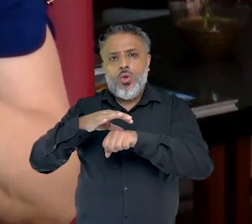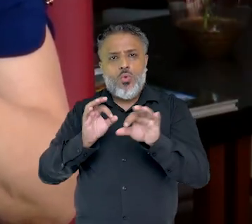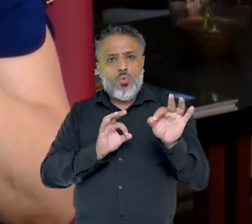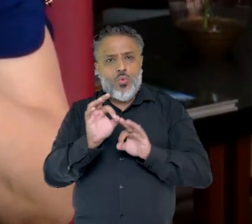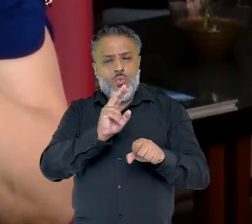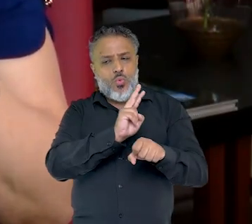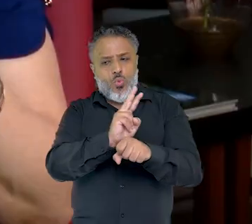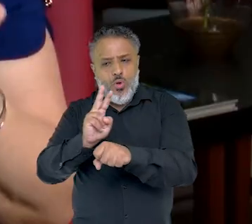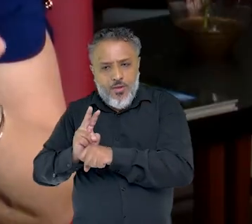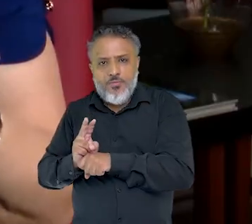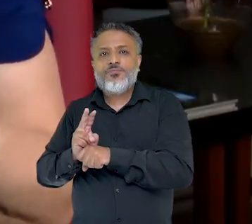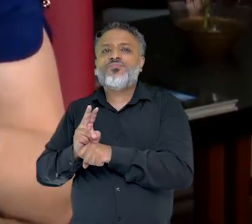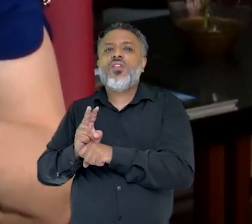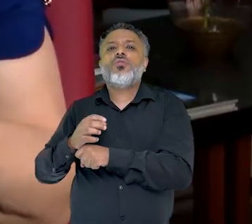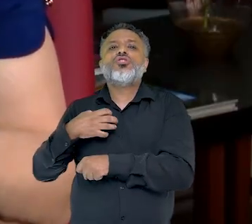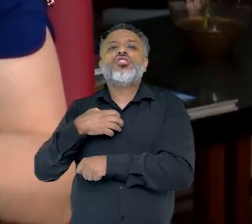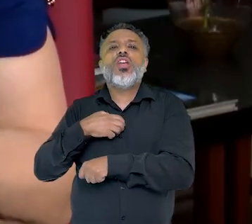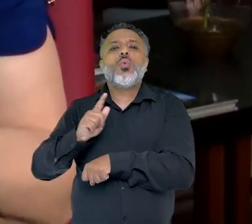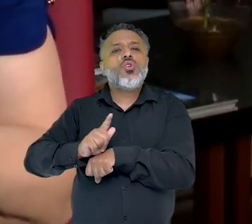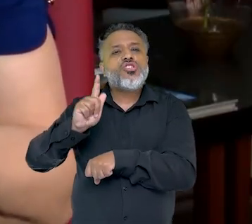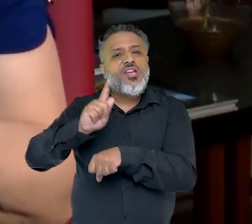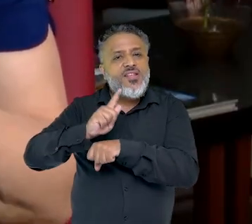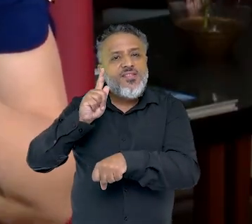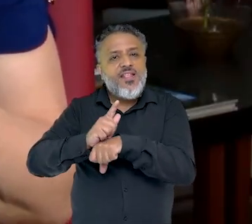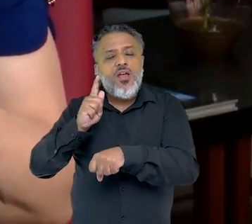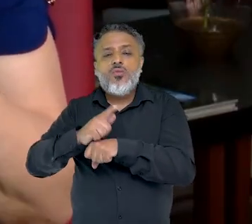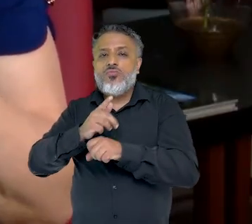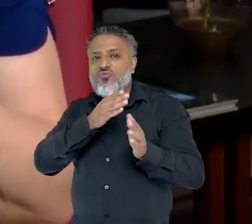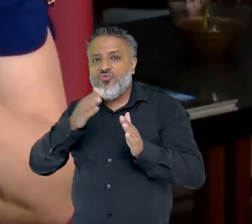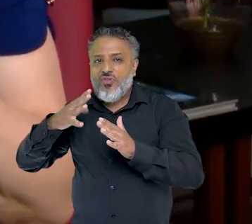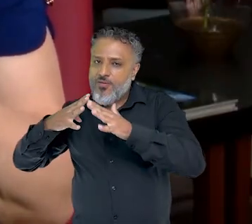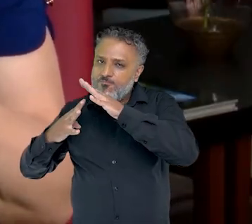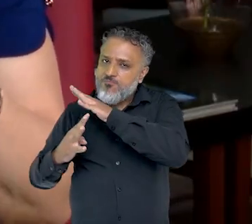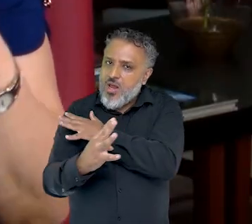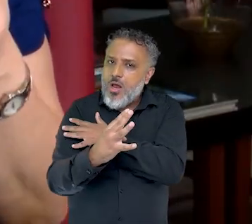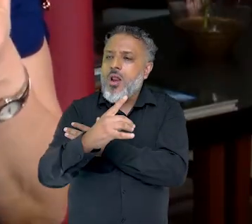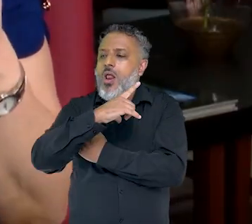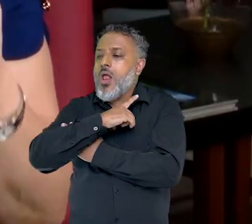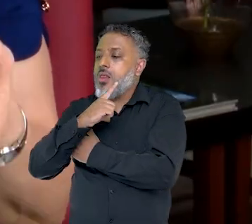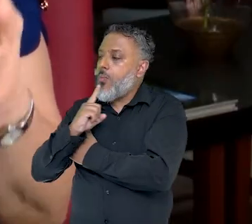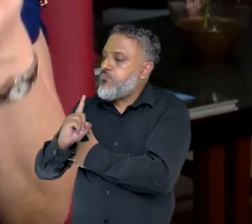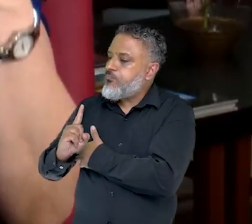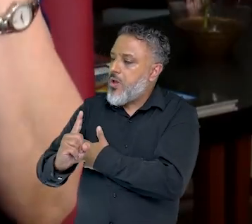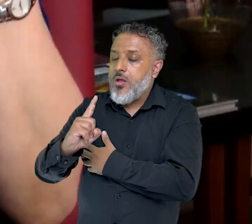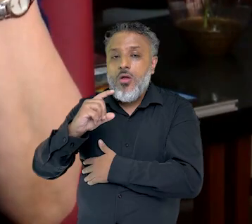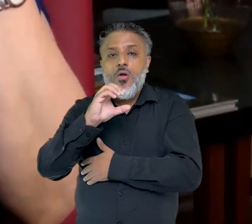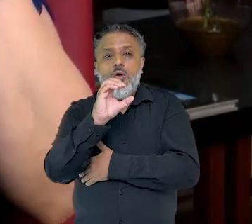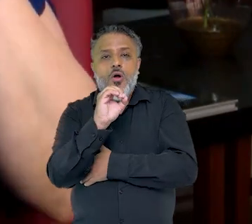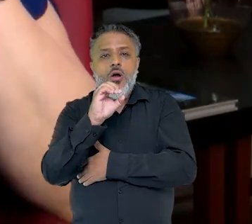forma de gestão dos fluxos migratórios, através das quais a OIM